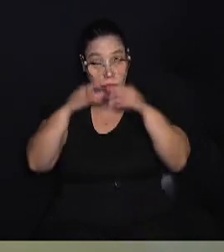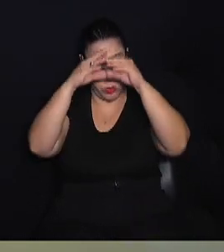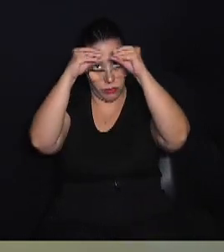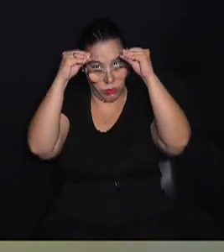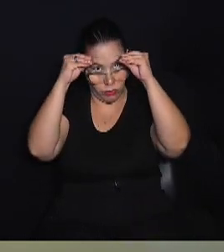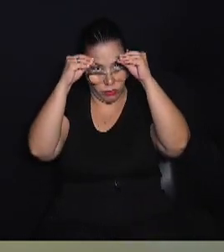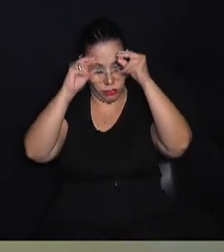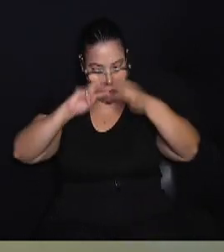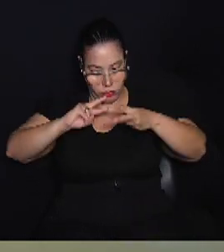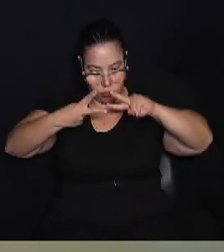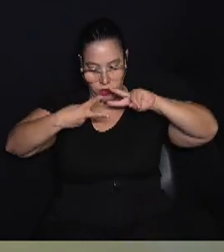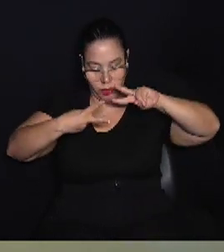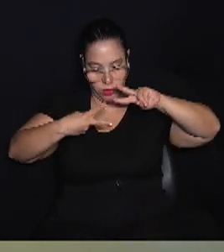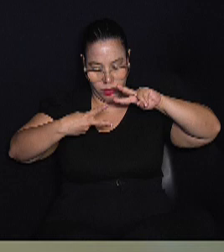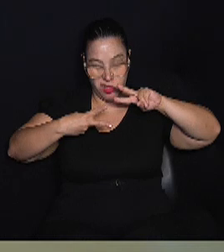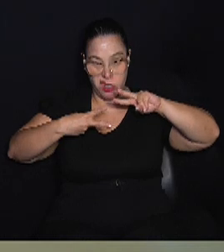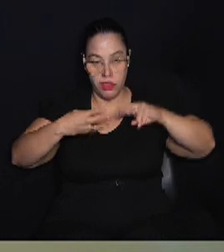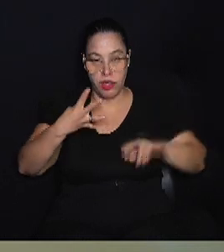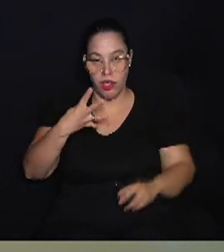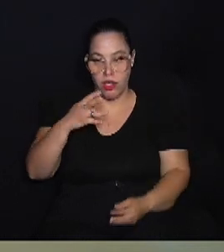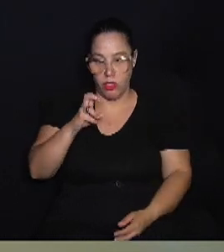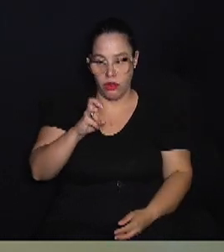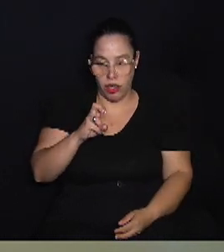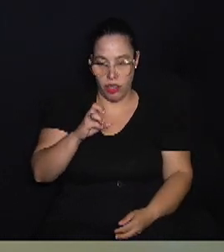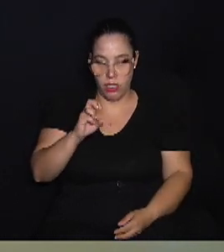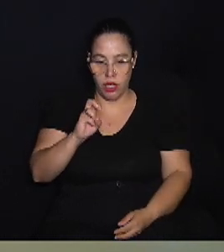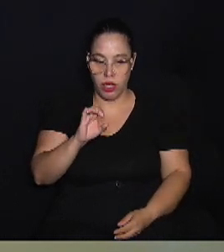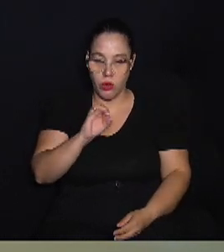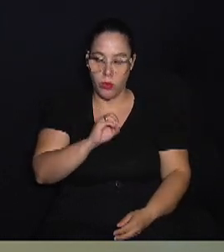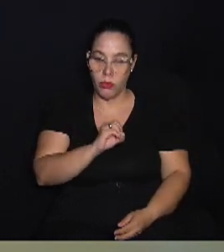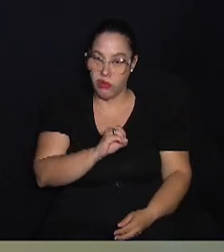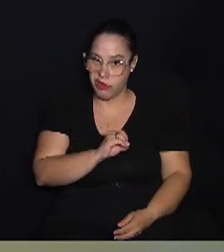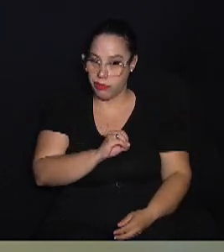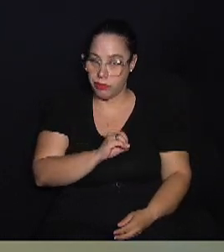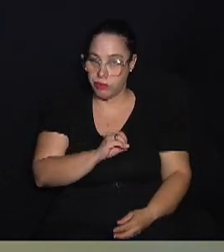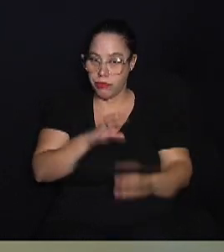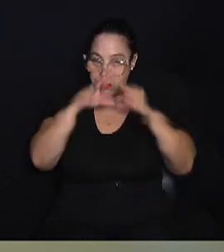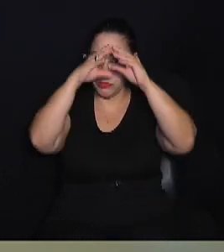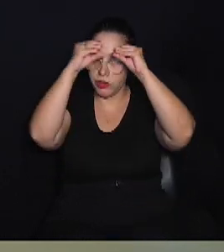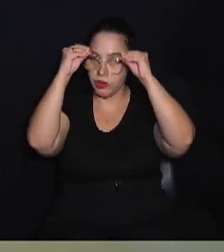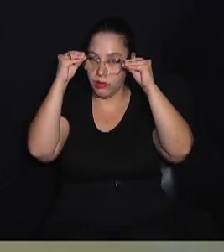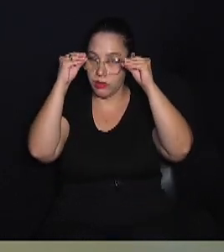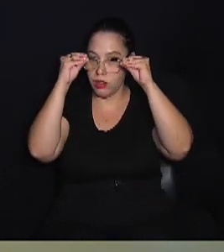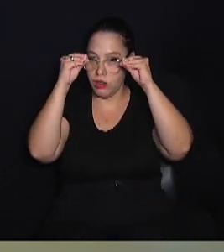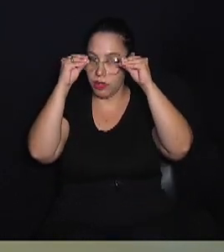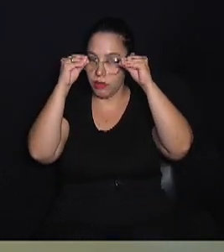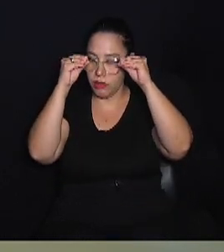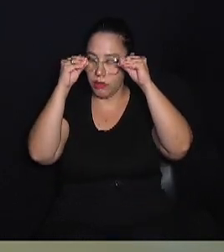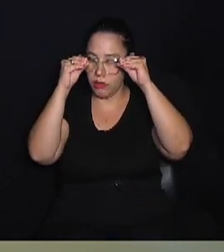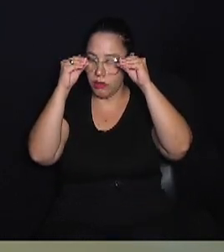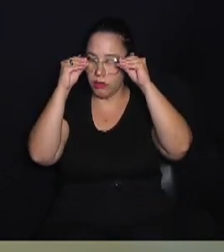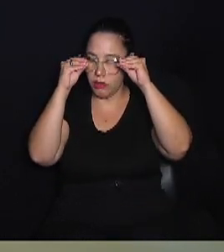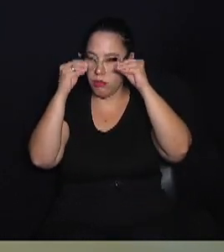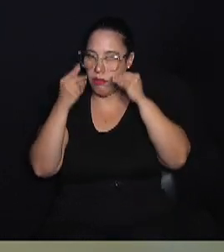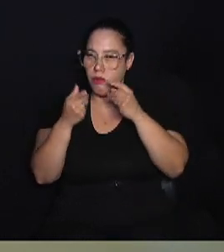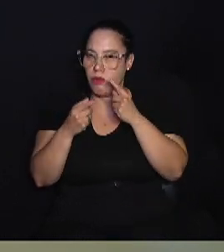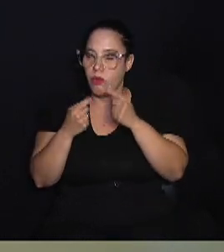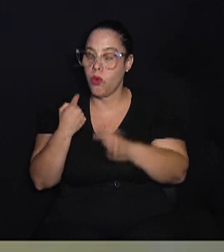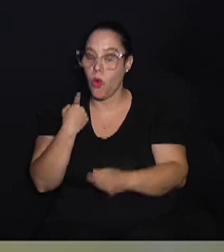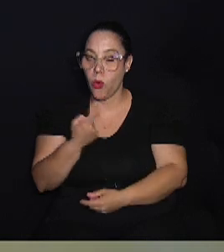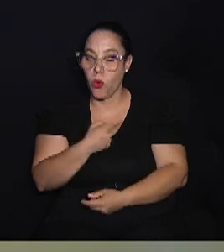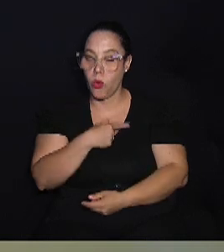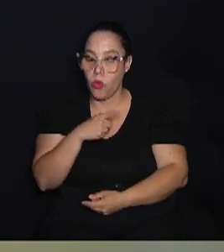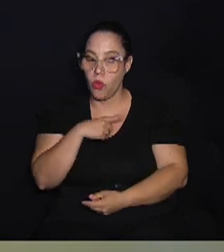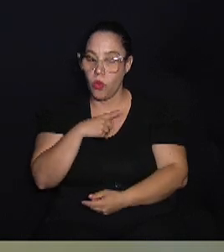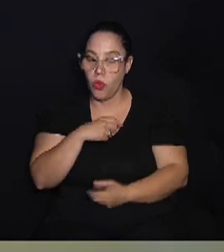mais precoce, 45, 50 anos, é um Alzheimer de processos crônicos inflamatórios, nós, mais